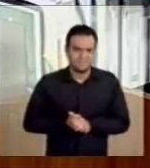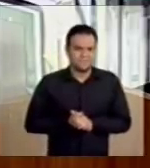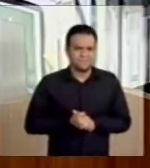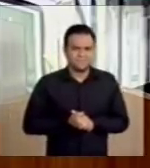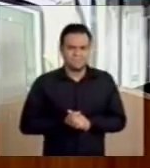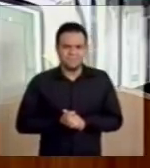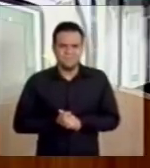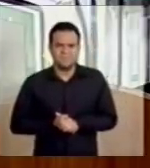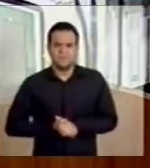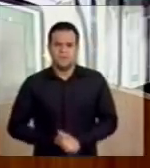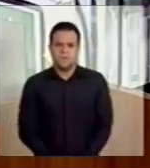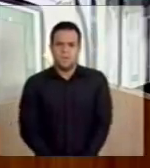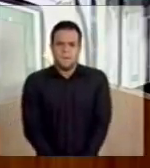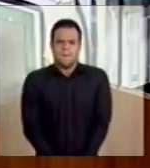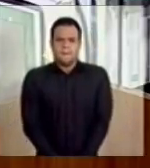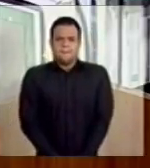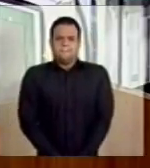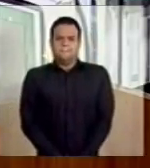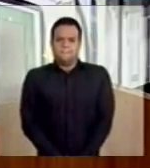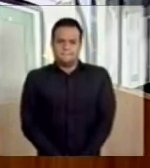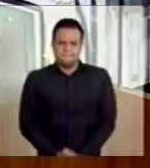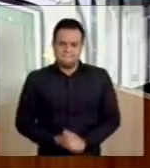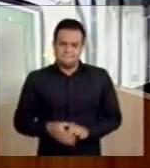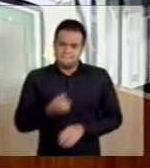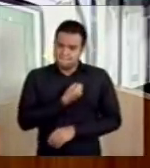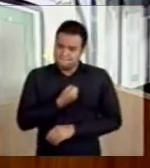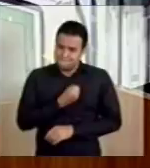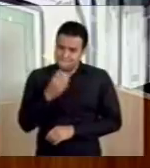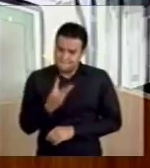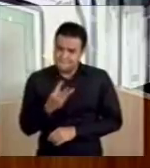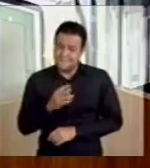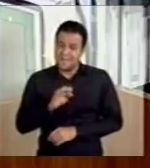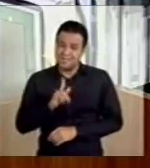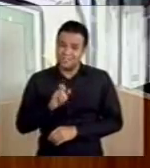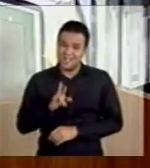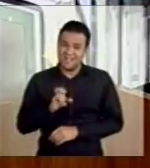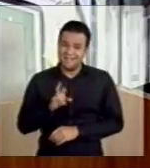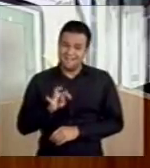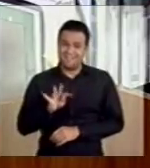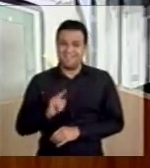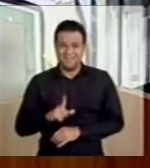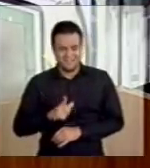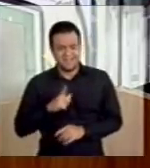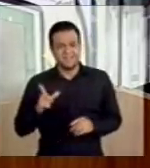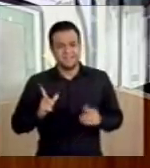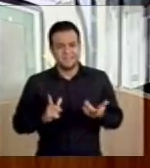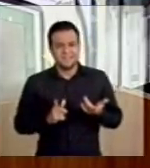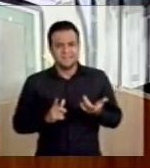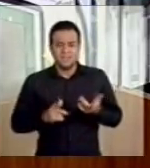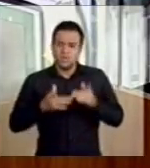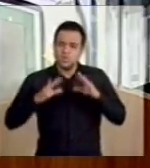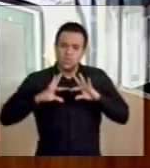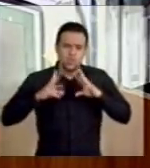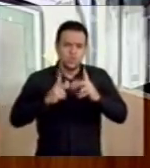nos termos do princípio número 3 de Iogiacarta, as seguintes providências: tomar todas